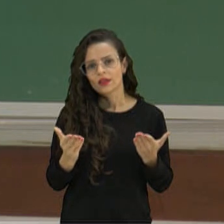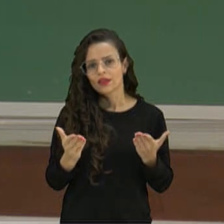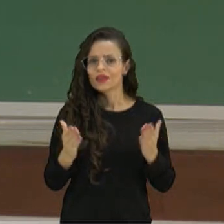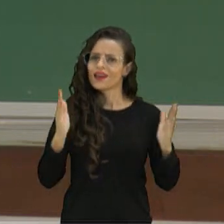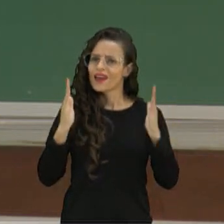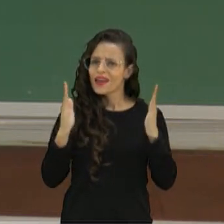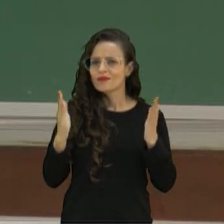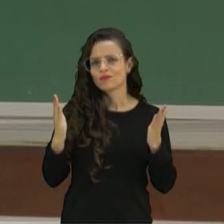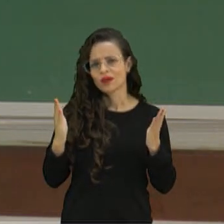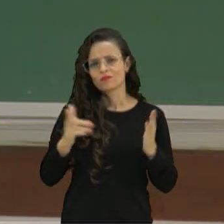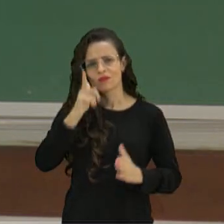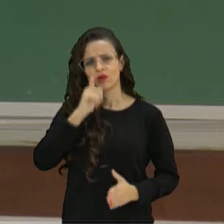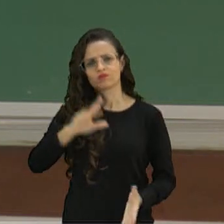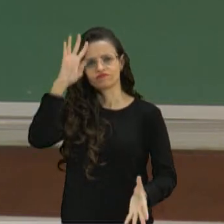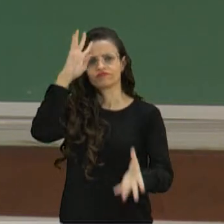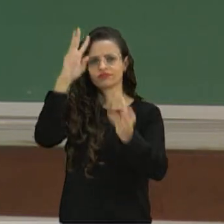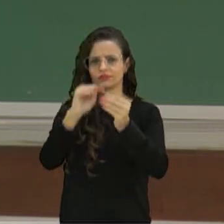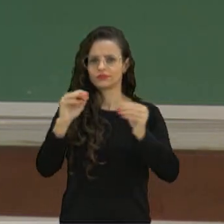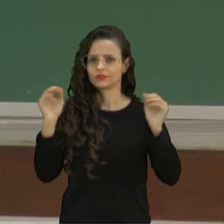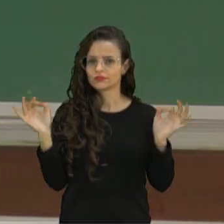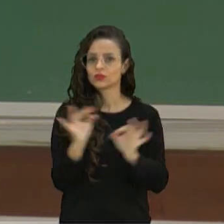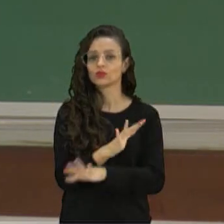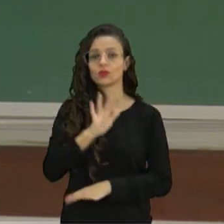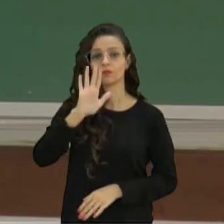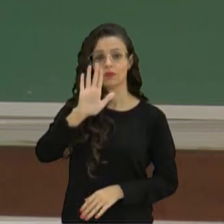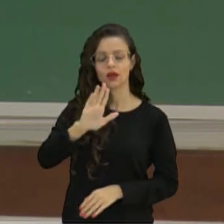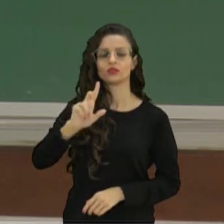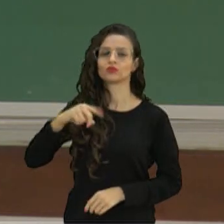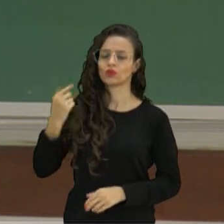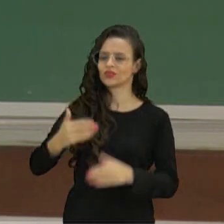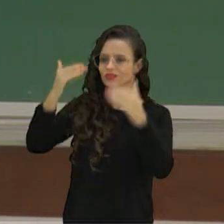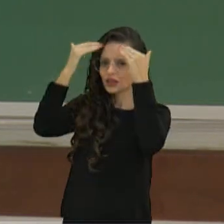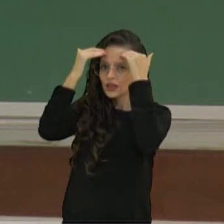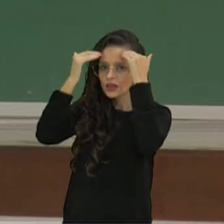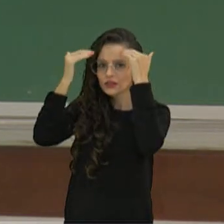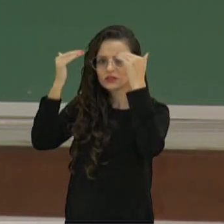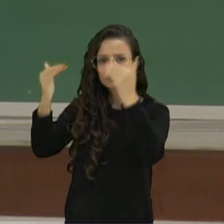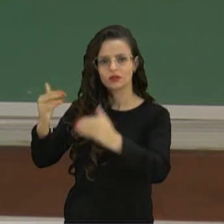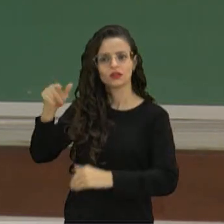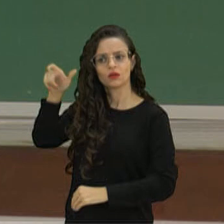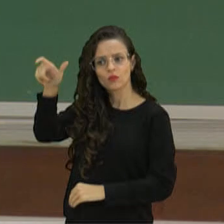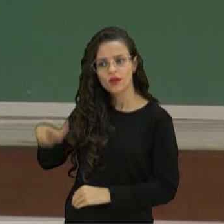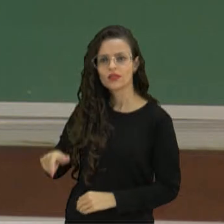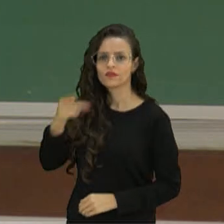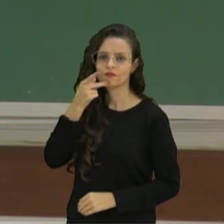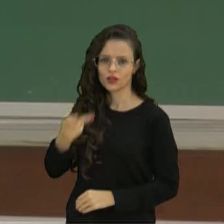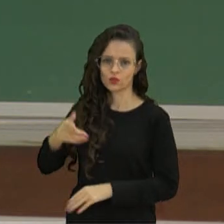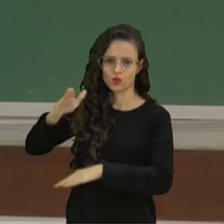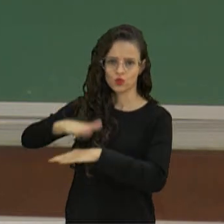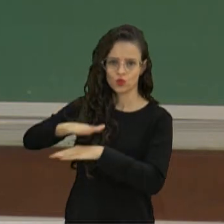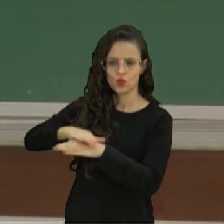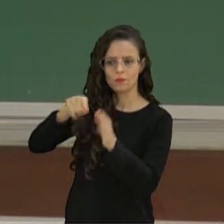época para chegar a essas conclusões. Mas nós respeitamos o que o Mendel falou, porque as